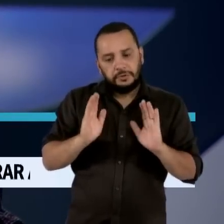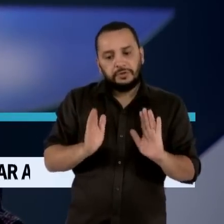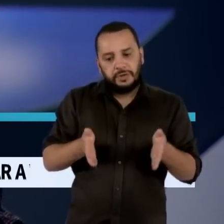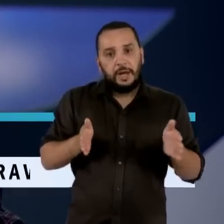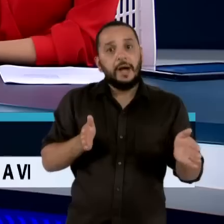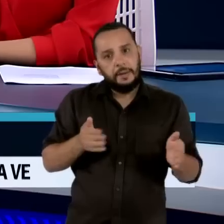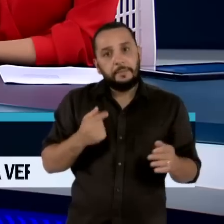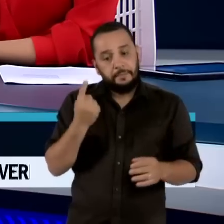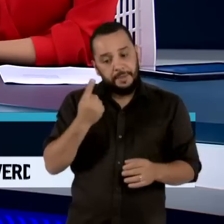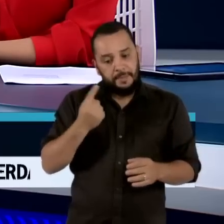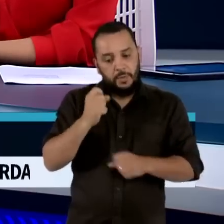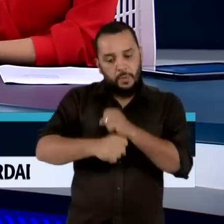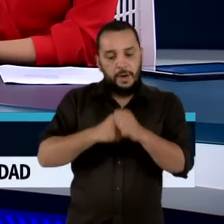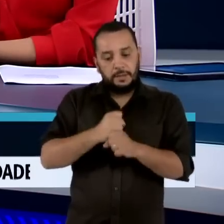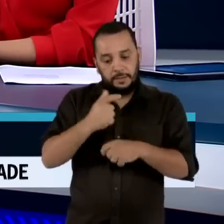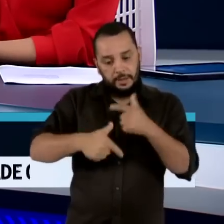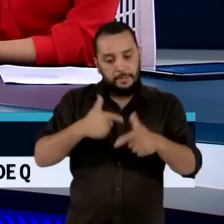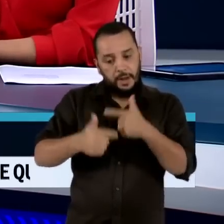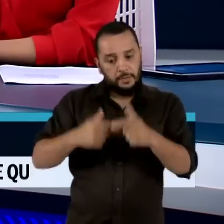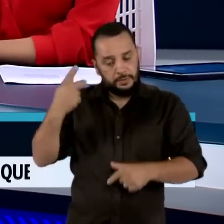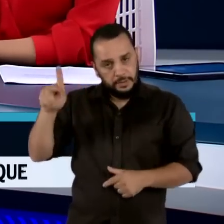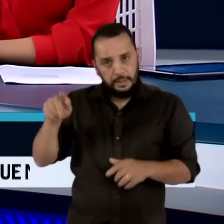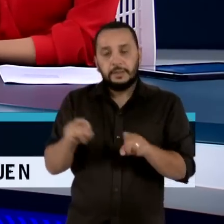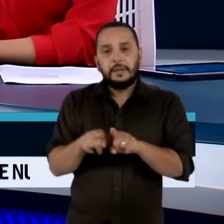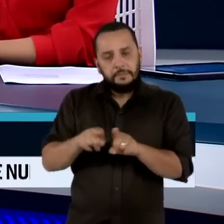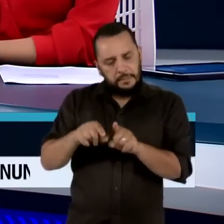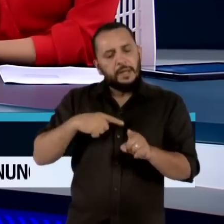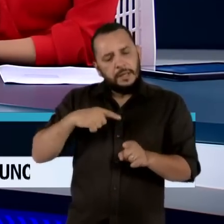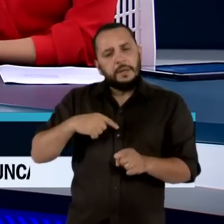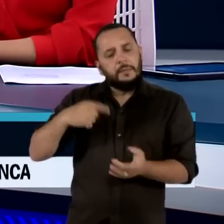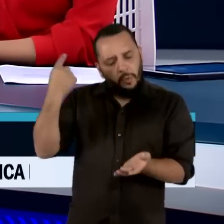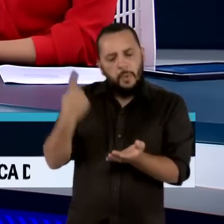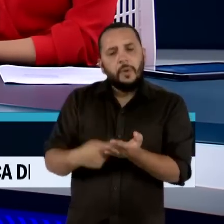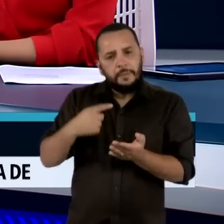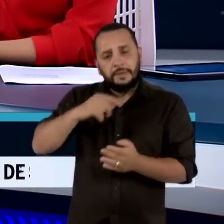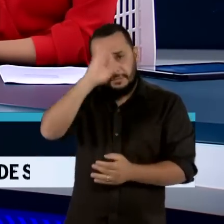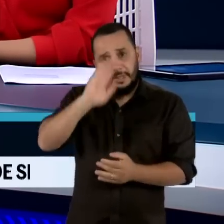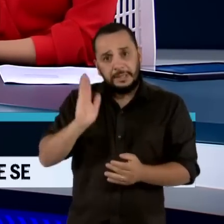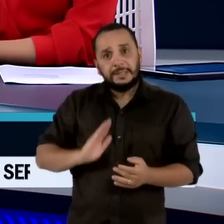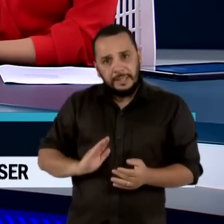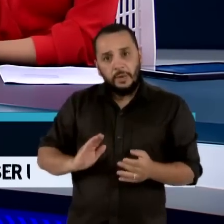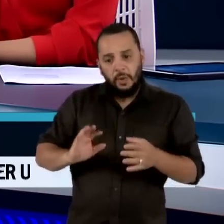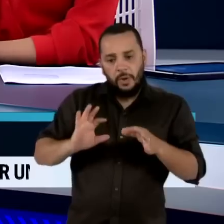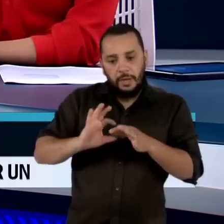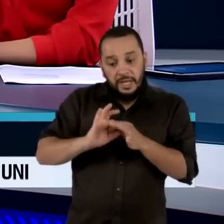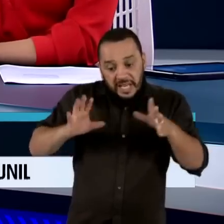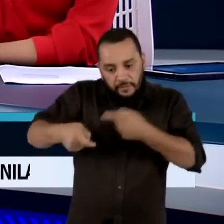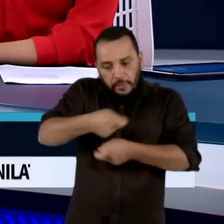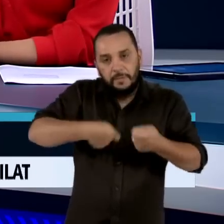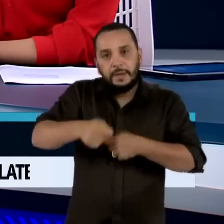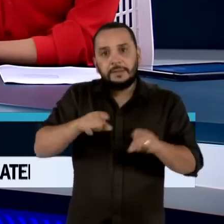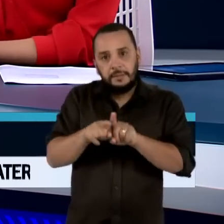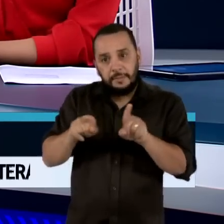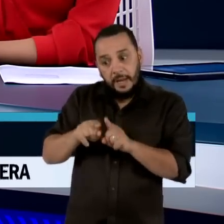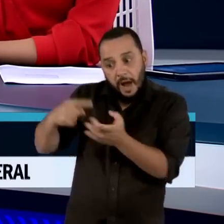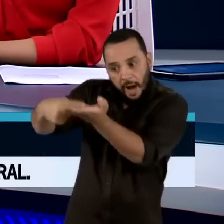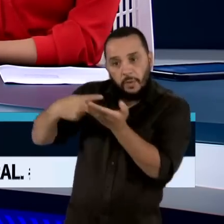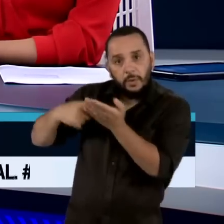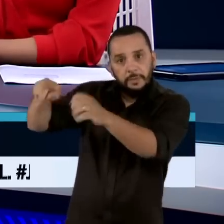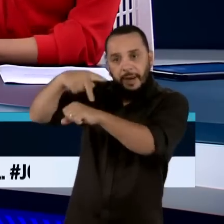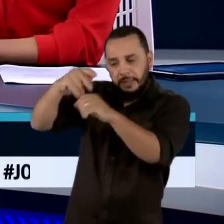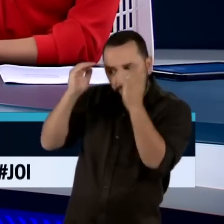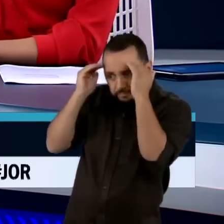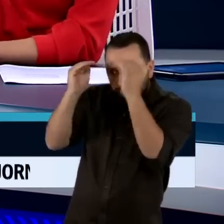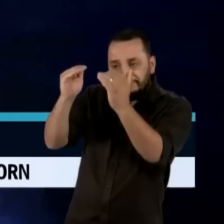dele, reforçou também o compromisso do Brasil com o livre comércio e respeito com os acordos internacionais e criticou a ameaça à soberania do